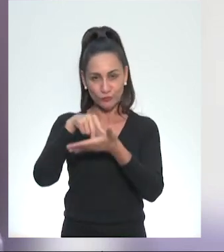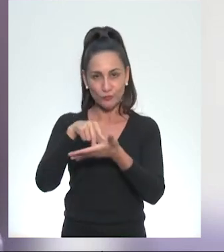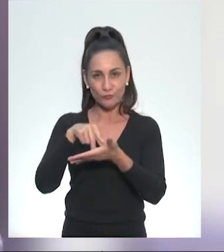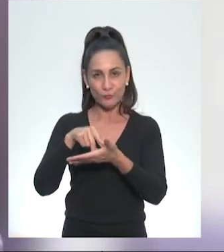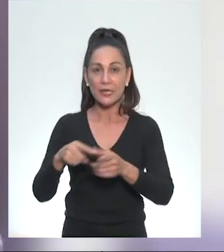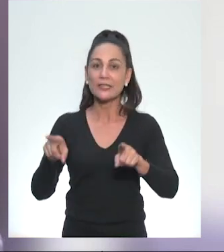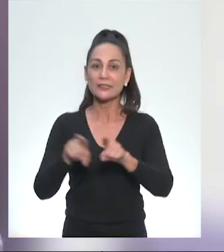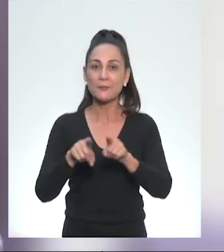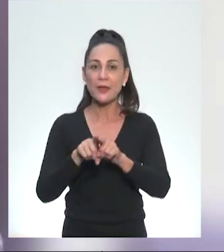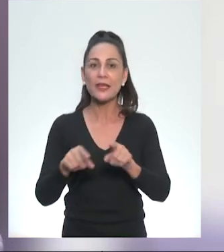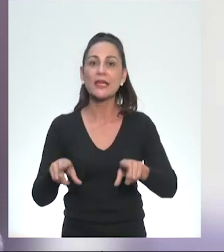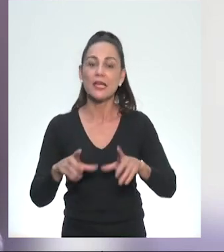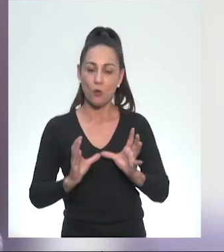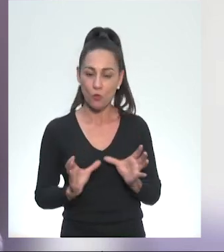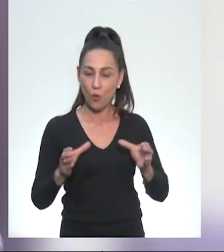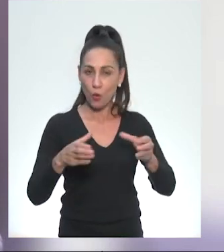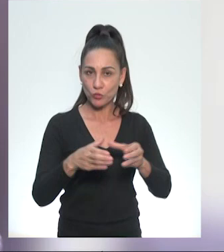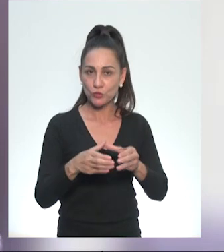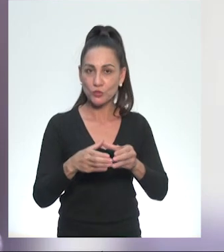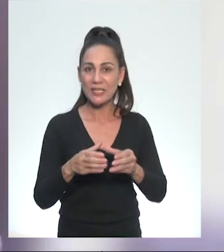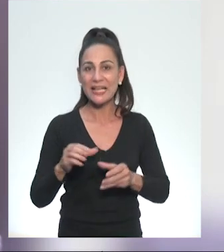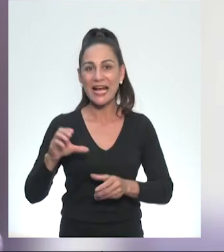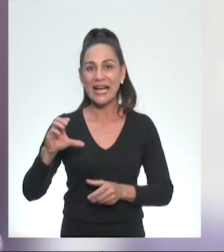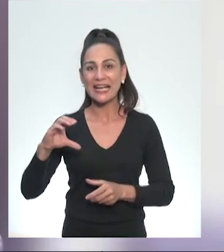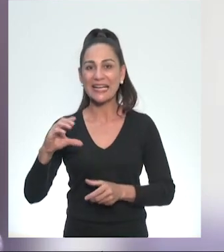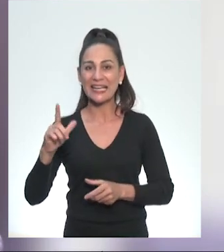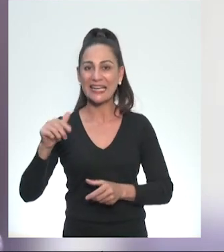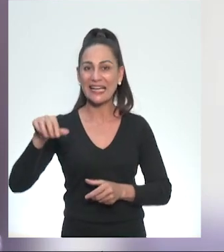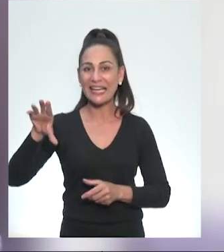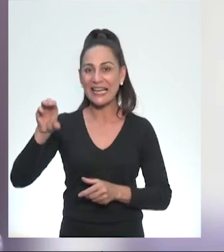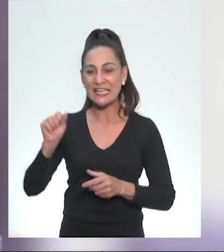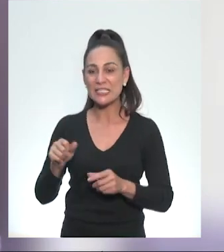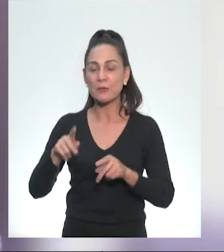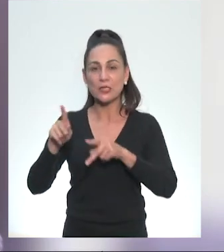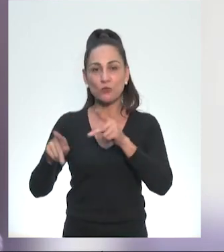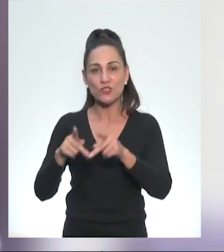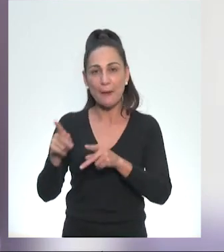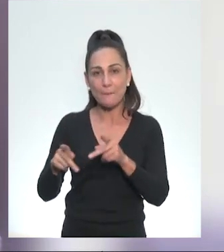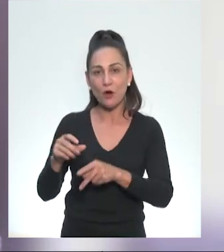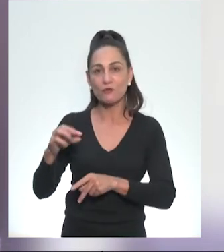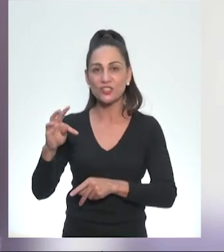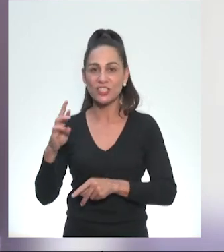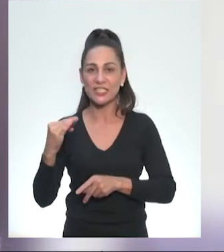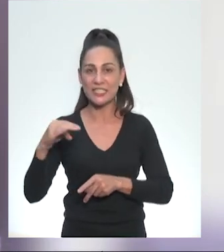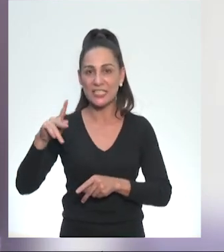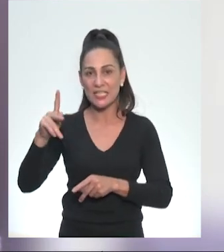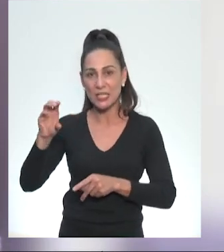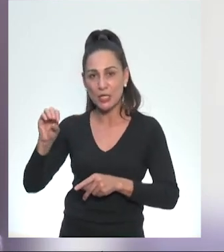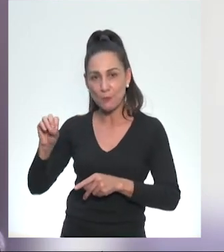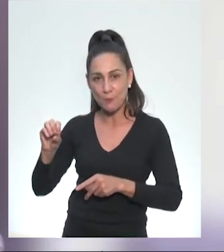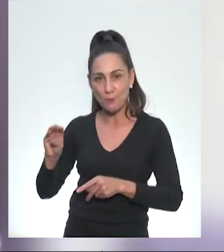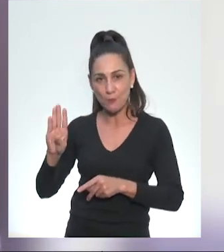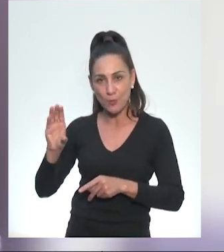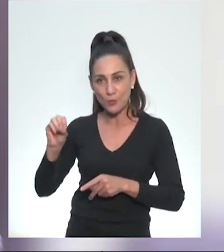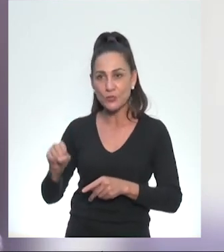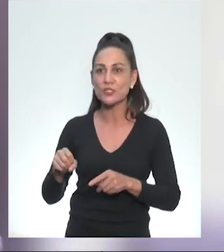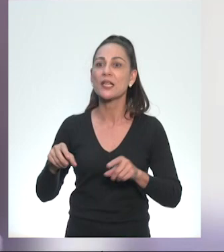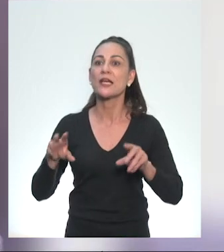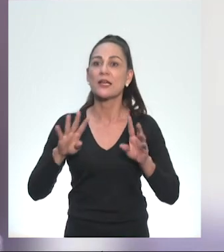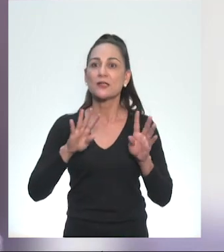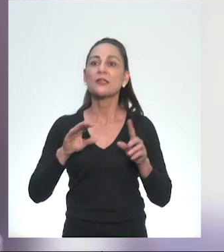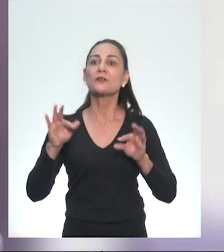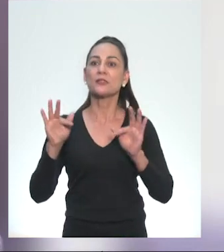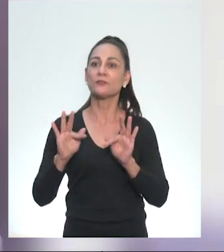também outros clãs, né? Eu estou usando aqui a palavra clãs para não usar tribo, mas se de repente vocês conhecerem uma palavra melhor, pode colocar aí